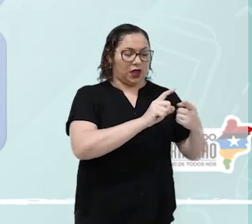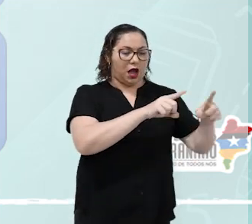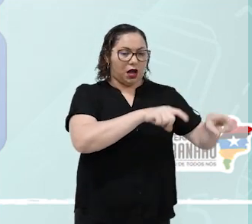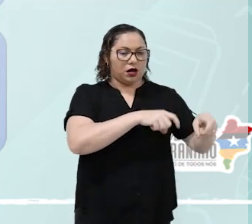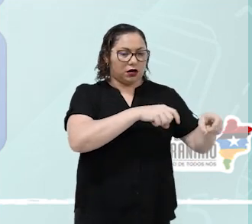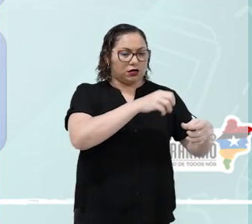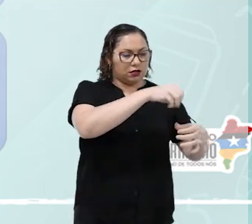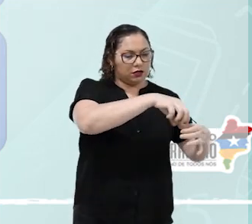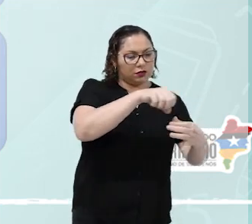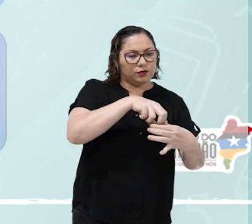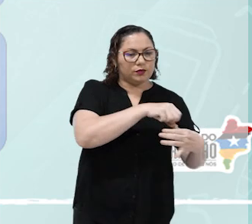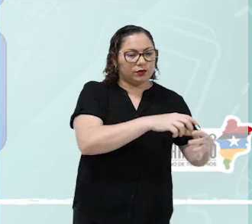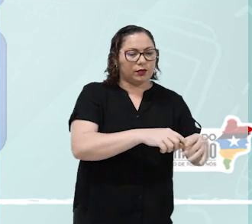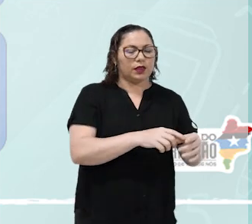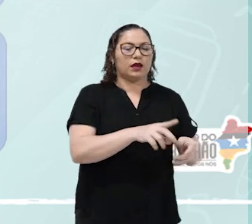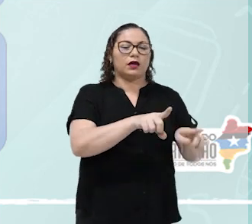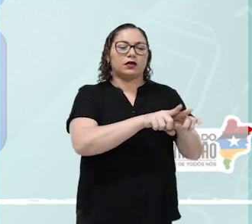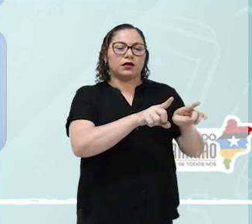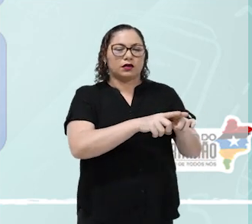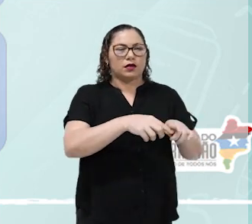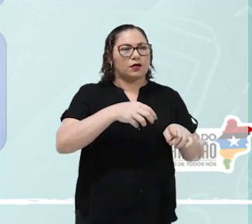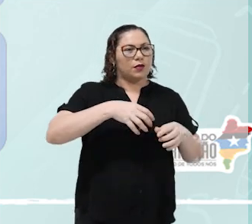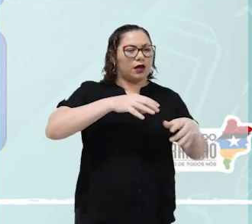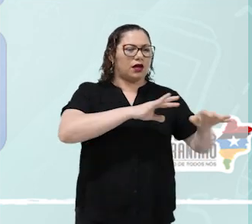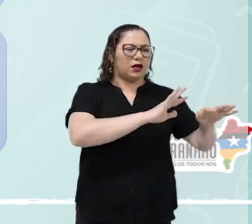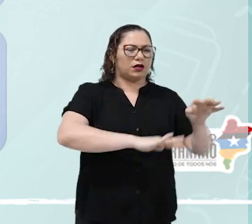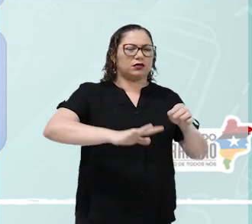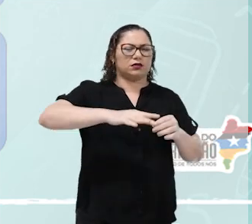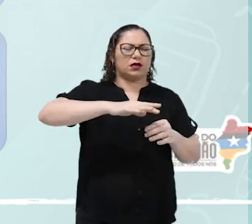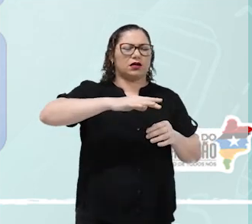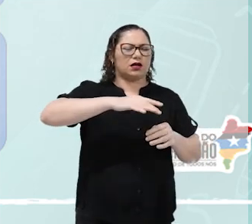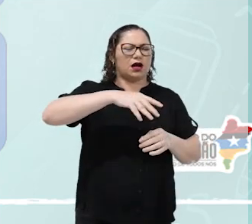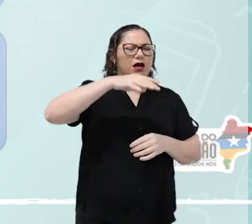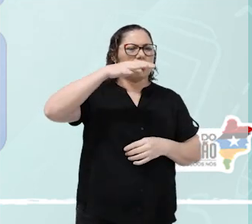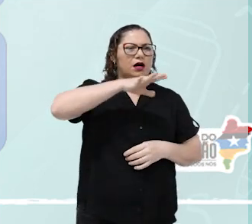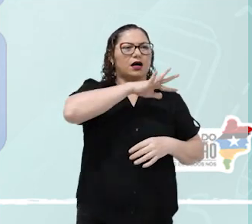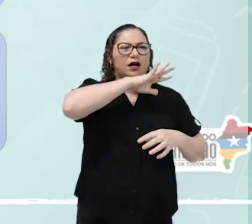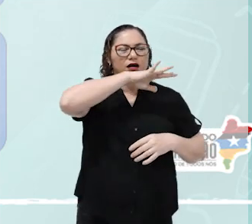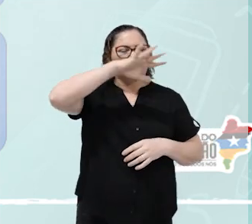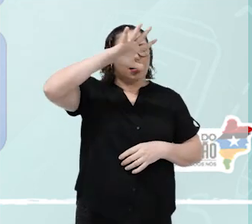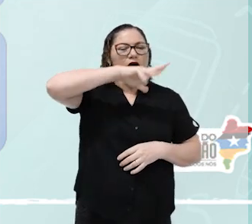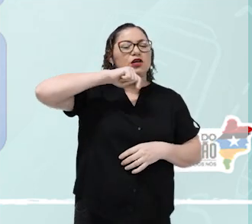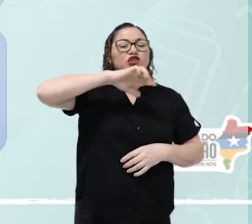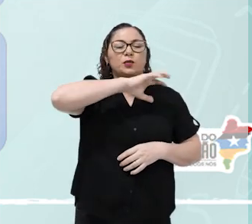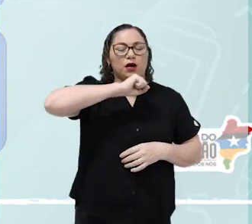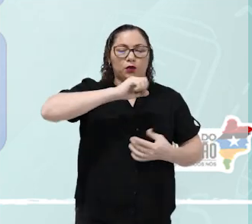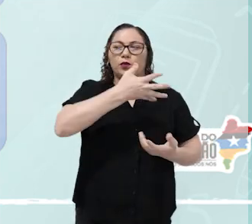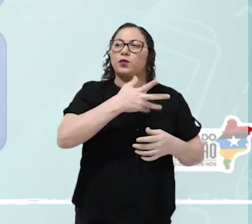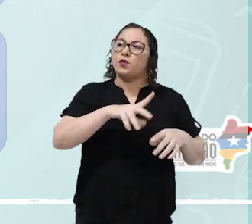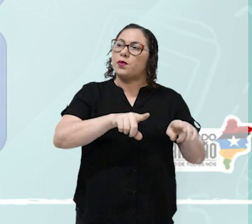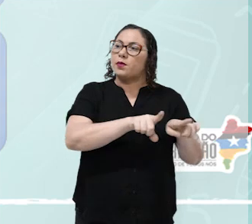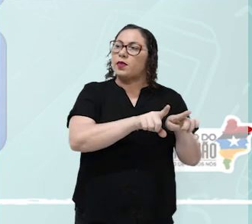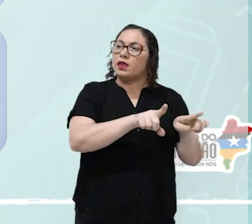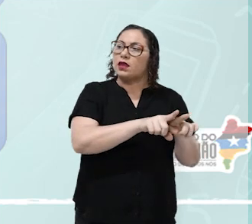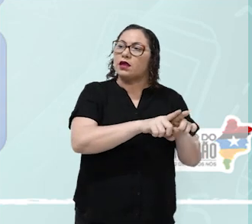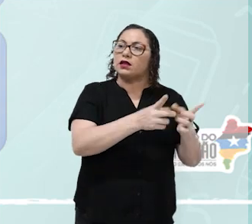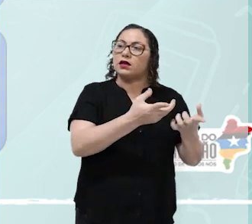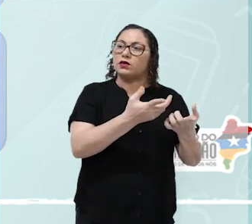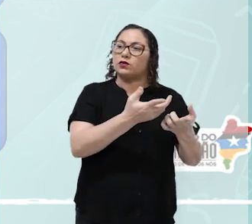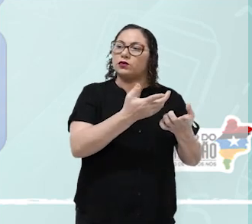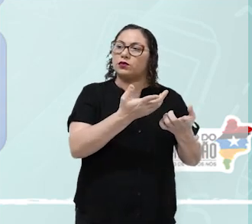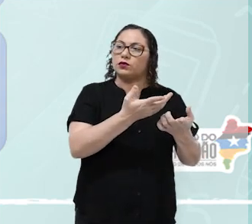Agricultura, pecuária, ok? Praticadas em áreas não ocupadas por cidades, então a ausência ali